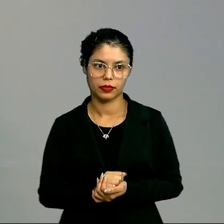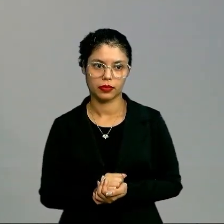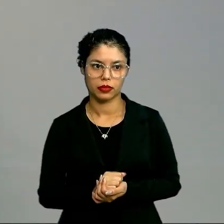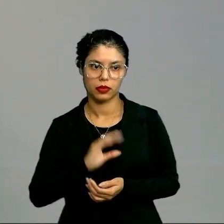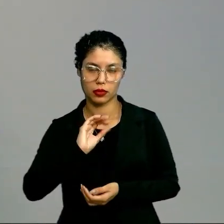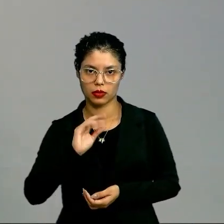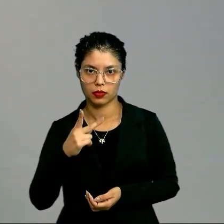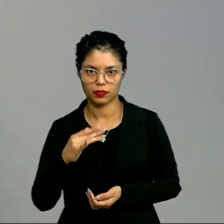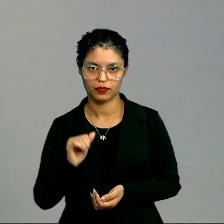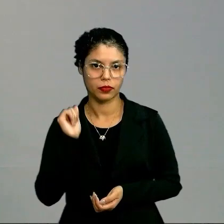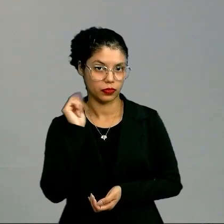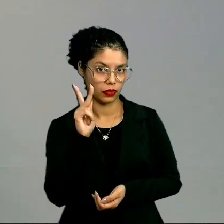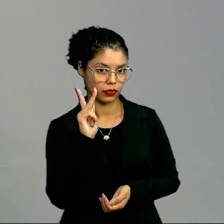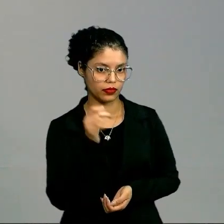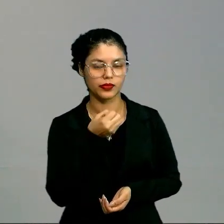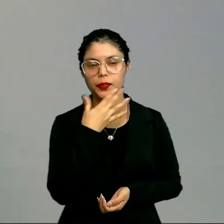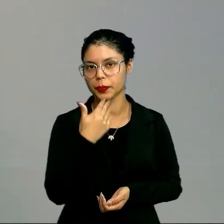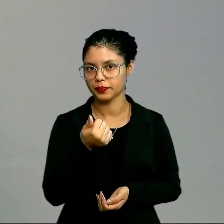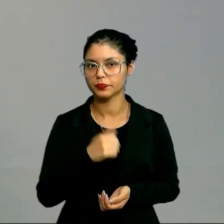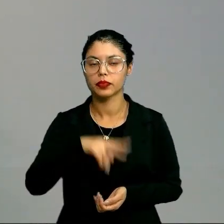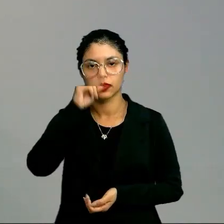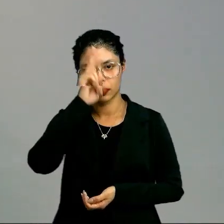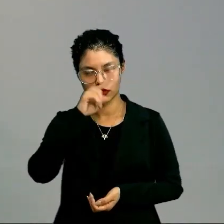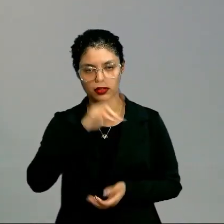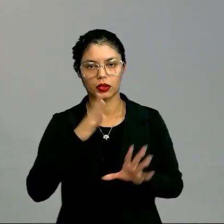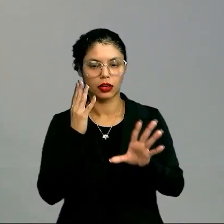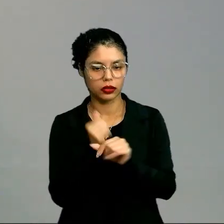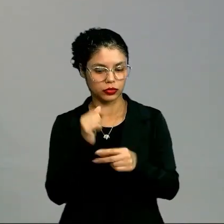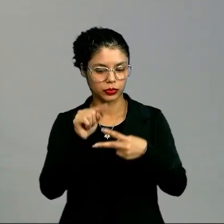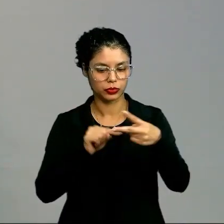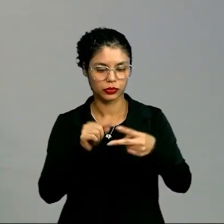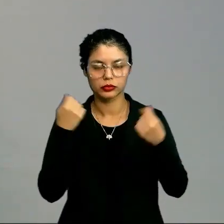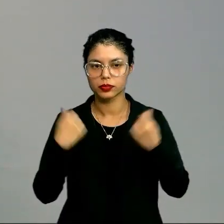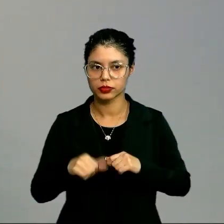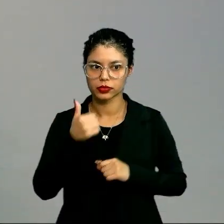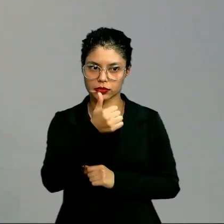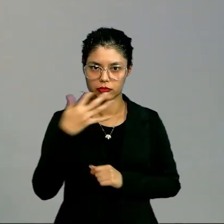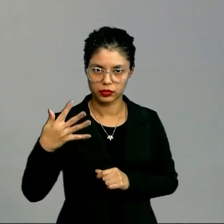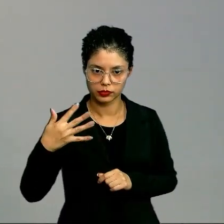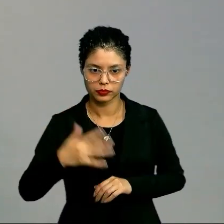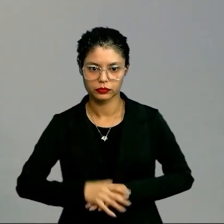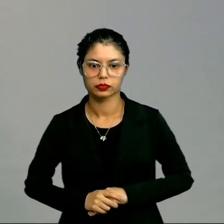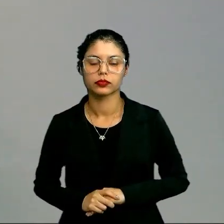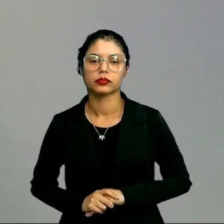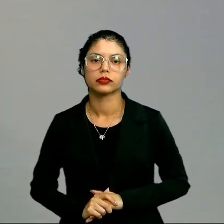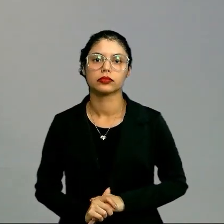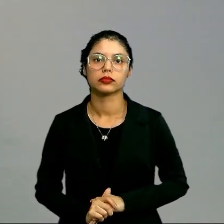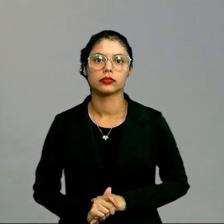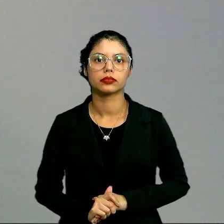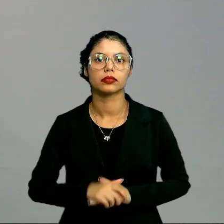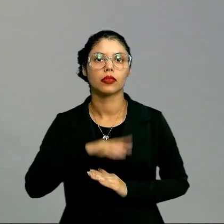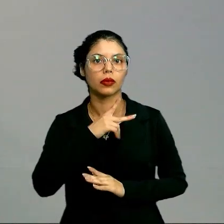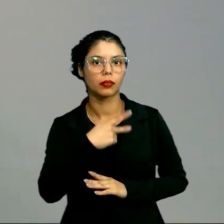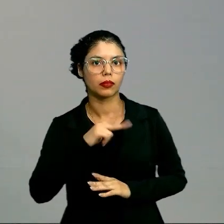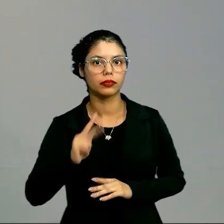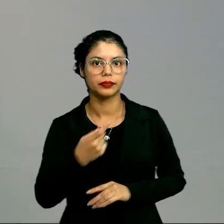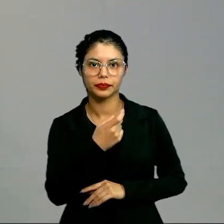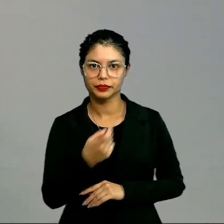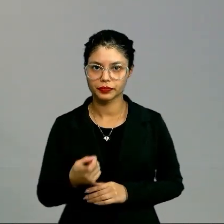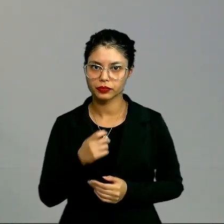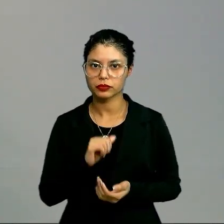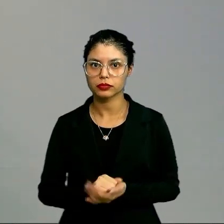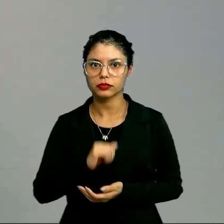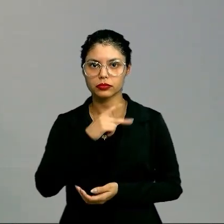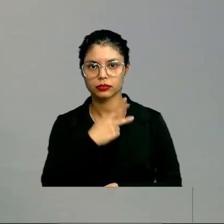de pOH. Tudo bem? Então, sempre lembra, a soma dos dois deve ser 14. Então, se o pH é X,